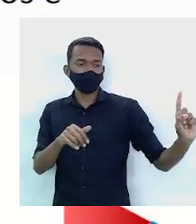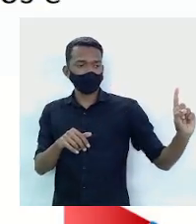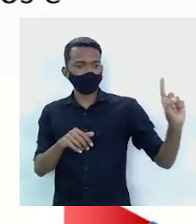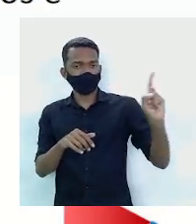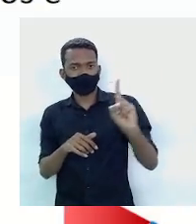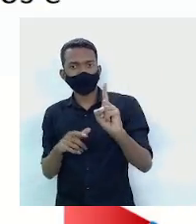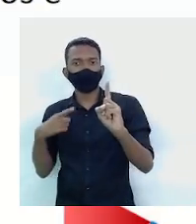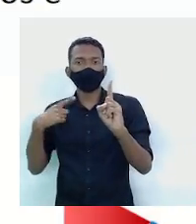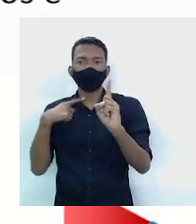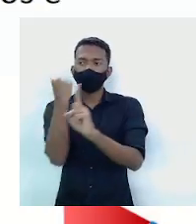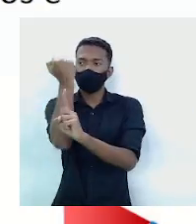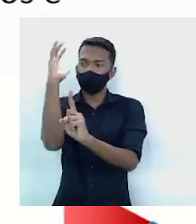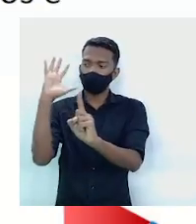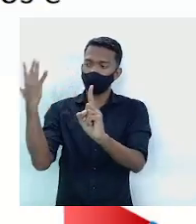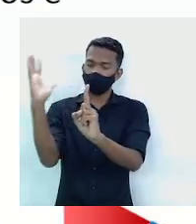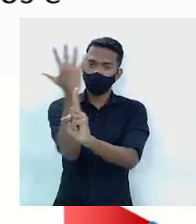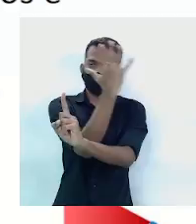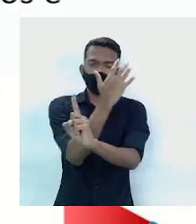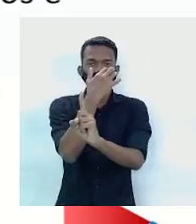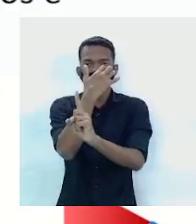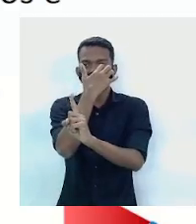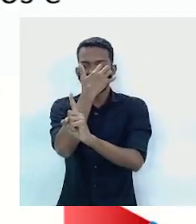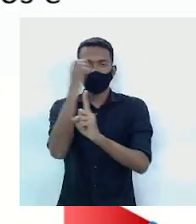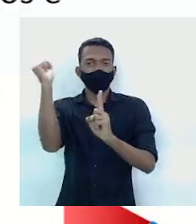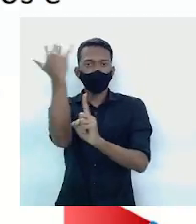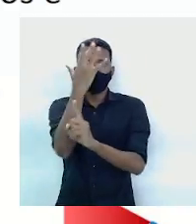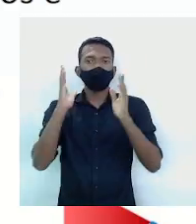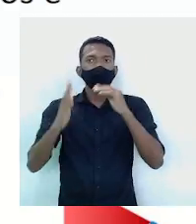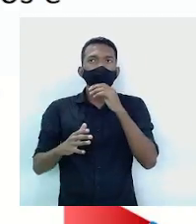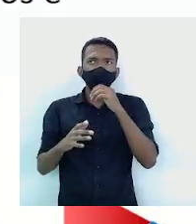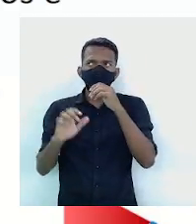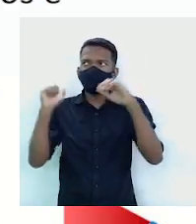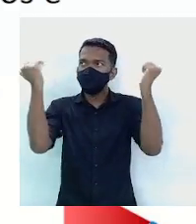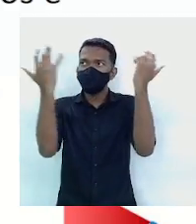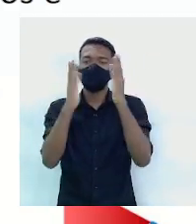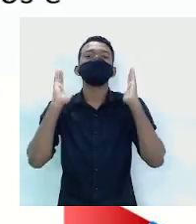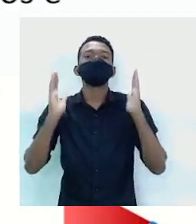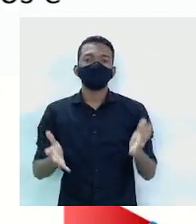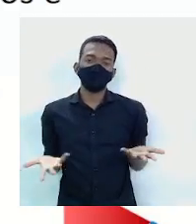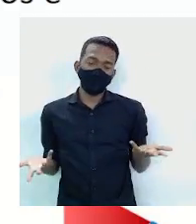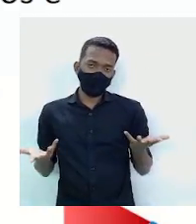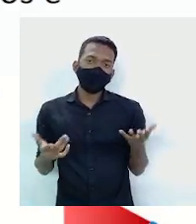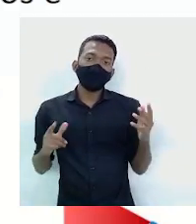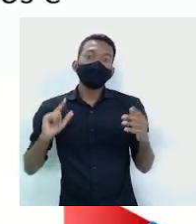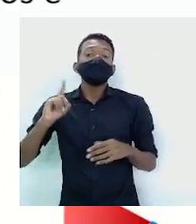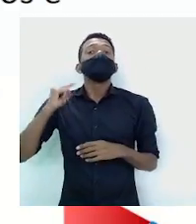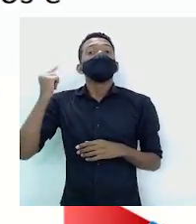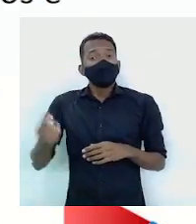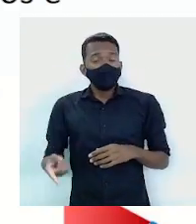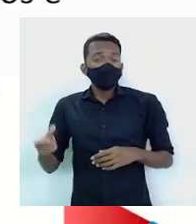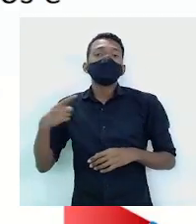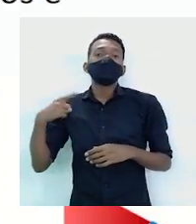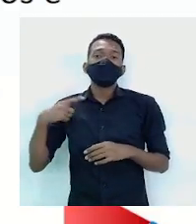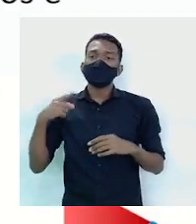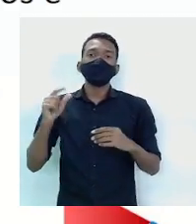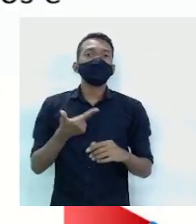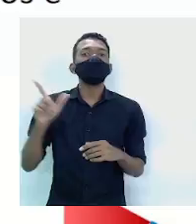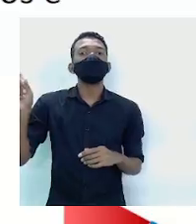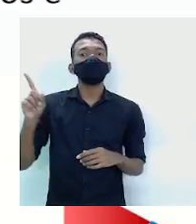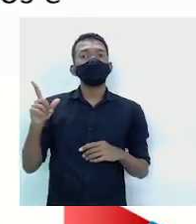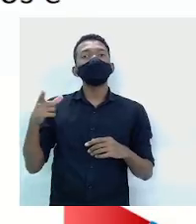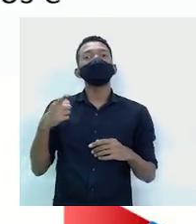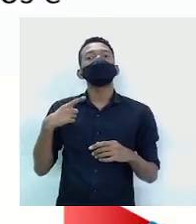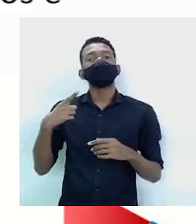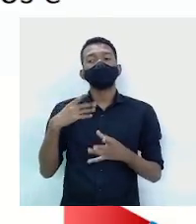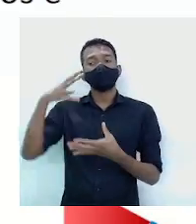dentro de uma floresta, então o cenário vai ser um cenário de uma floresta. Em seguida, em outra cena, ele vai estar dentro